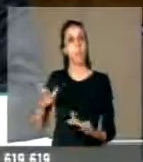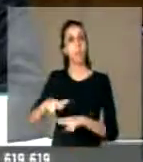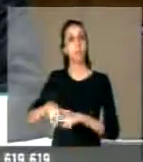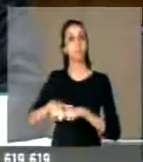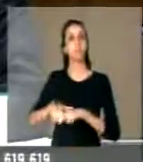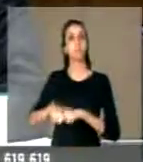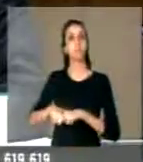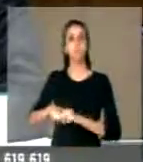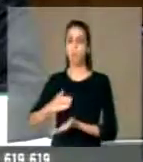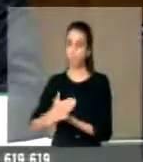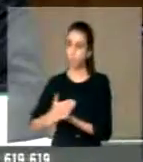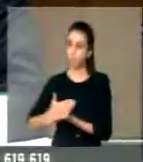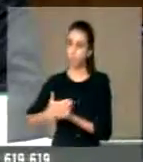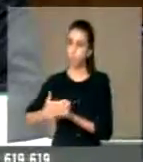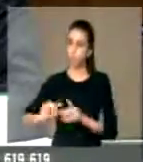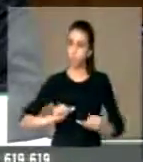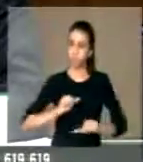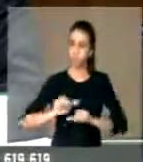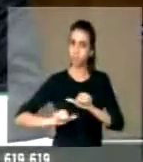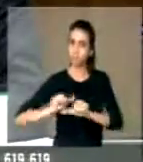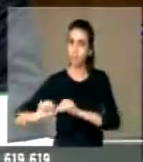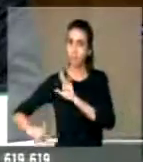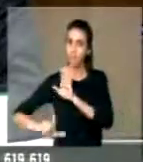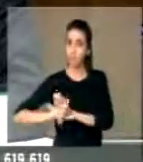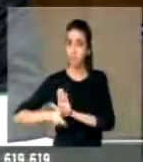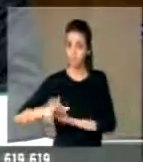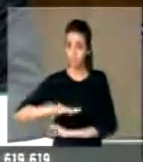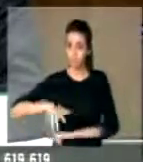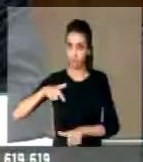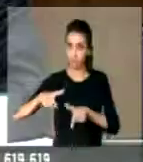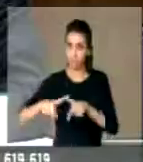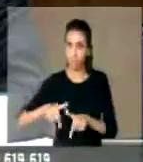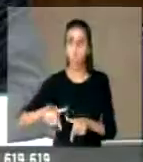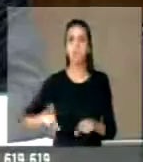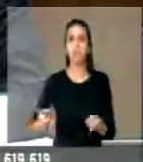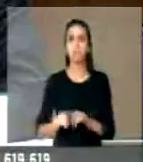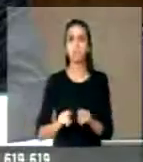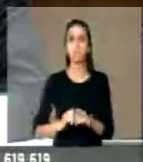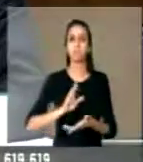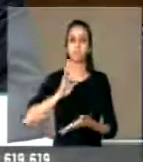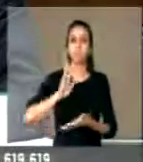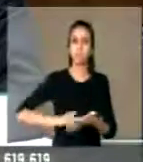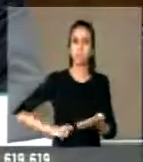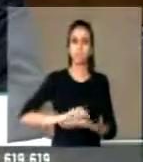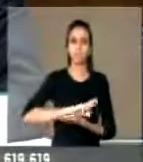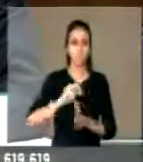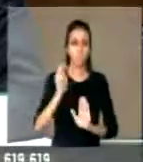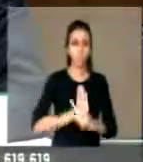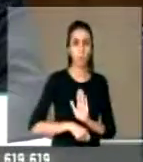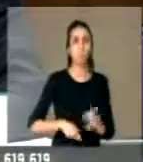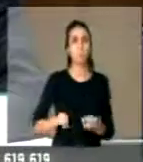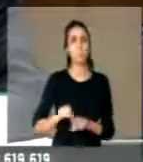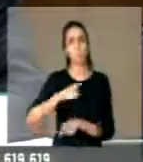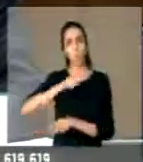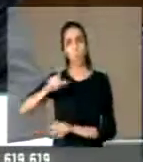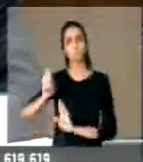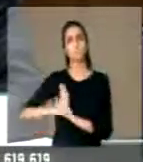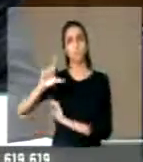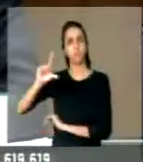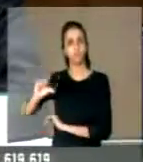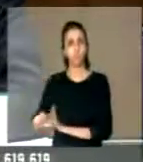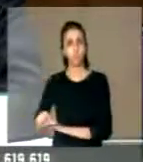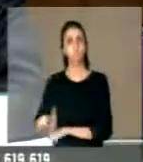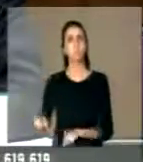Promoveu-se mudanças nas leis tributárias, com extinção e redução de vários impostos. Afastou-se